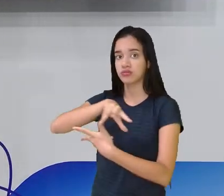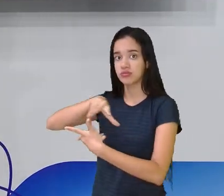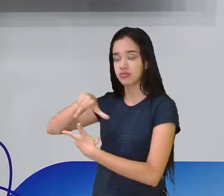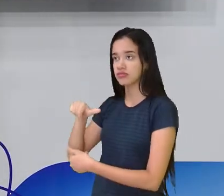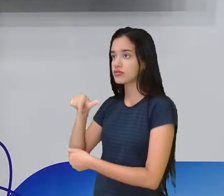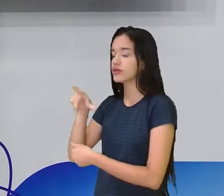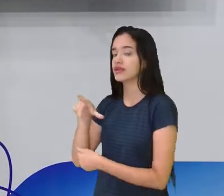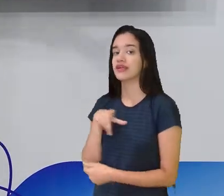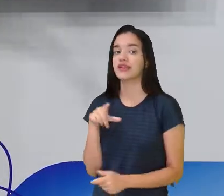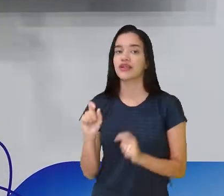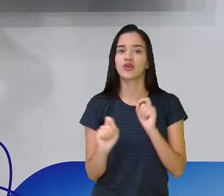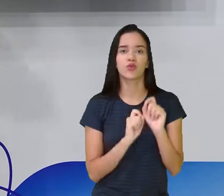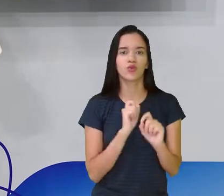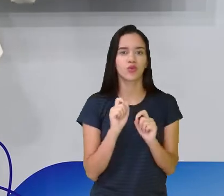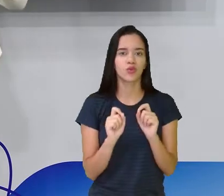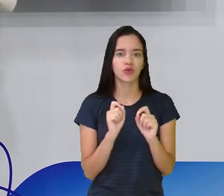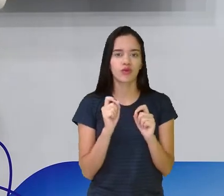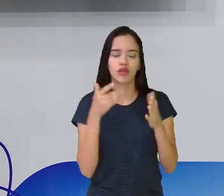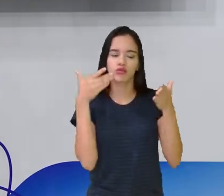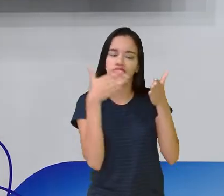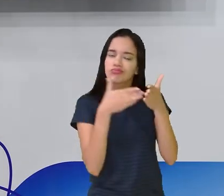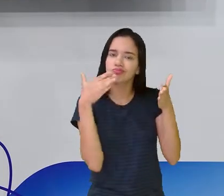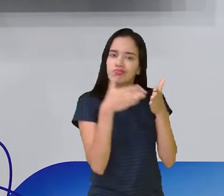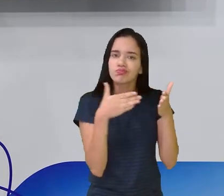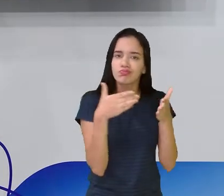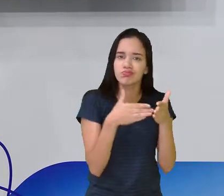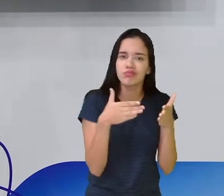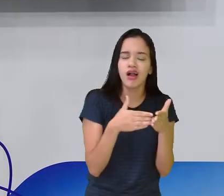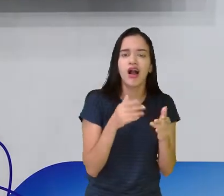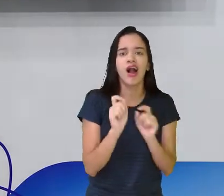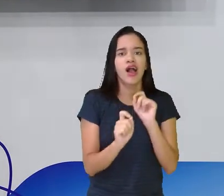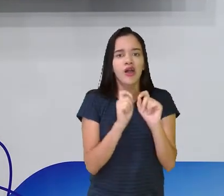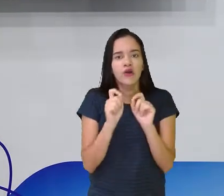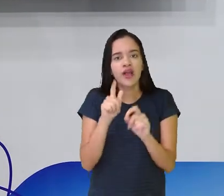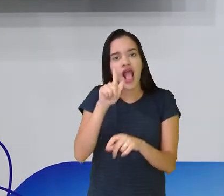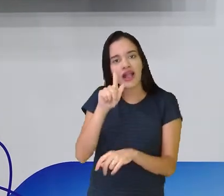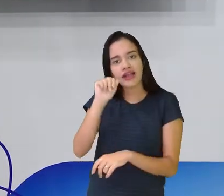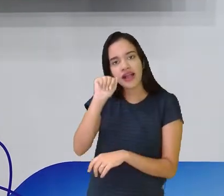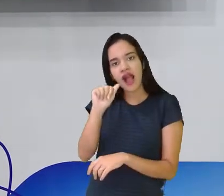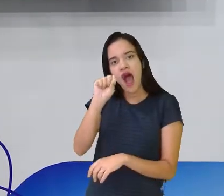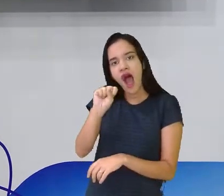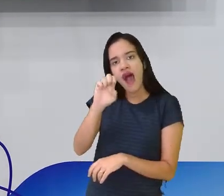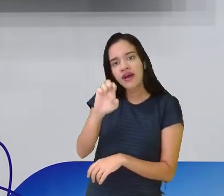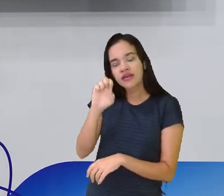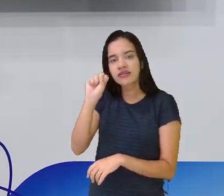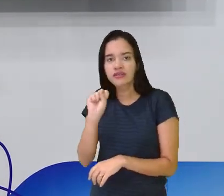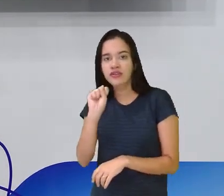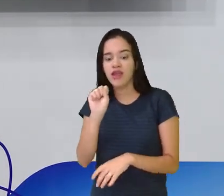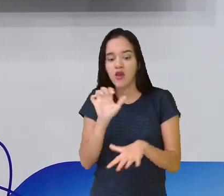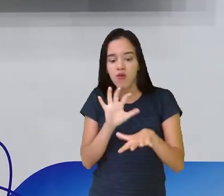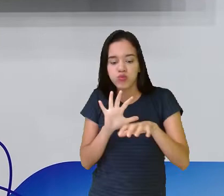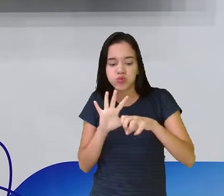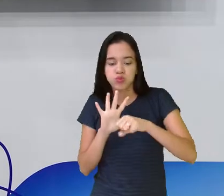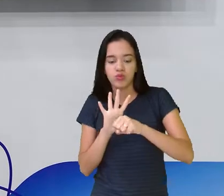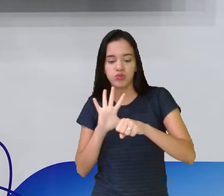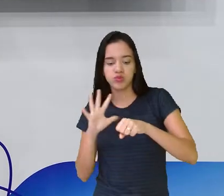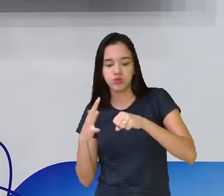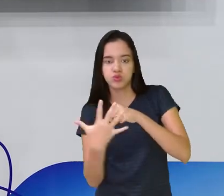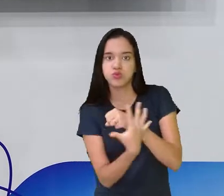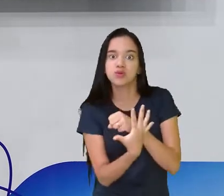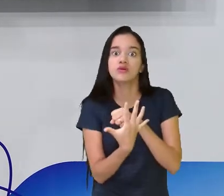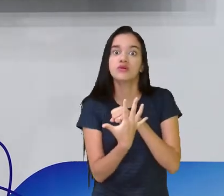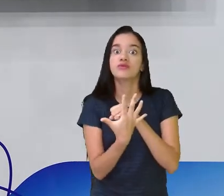redor dela tem uma barreira, que são uma barreira composta por gases que tem na nossa atmosfera. E esses